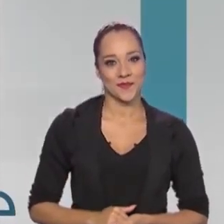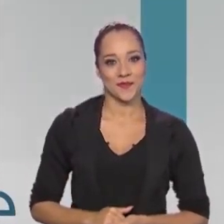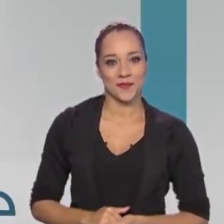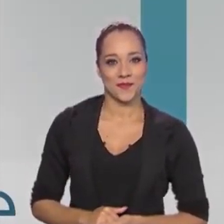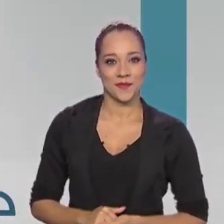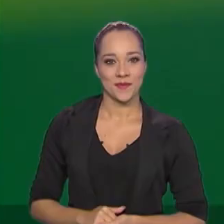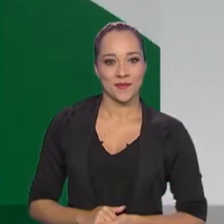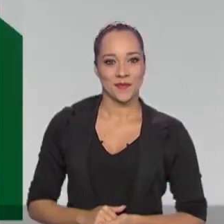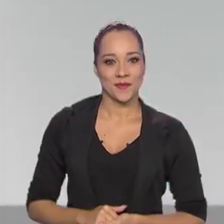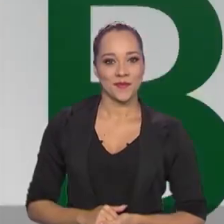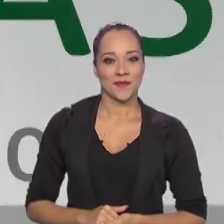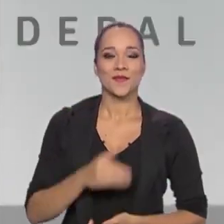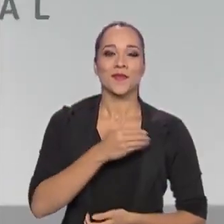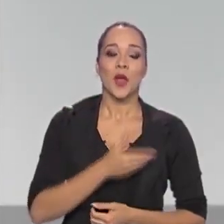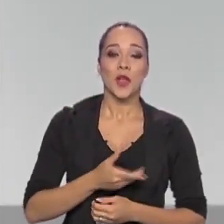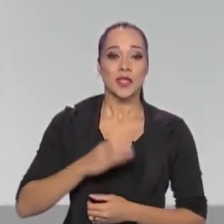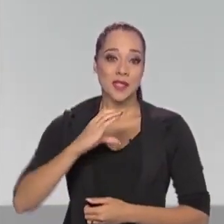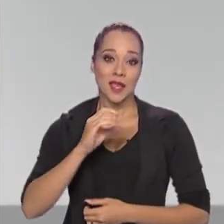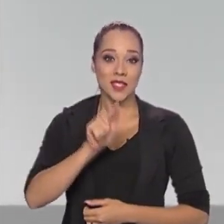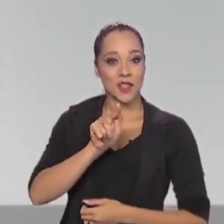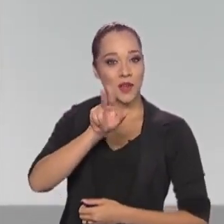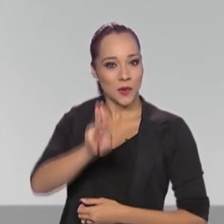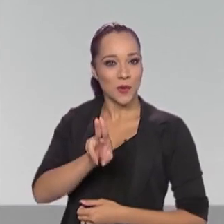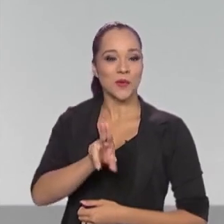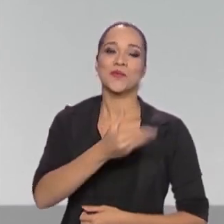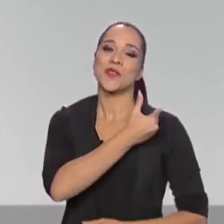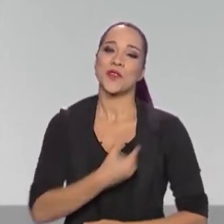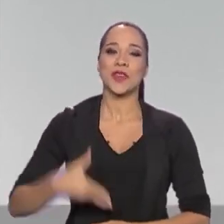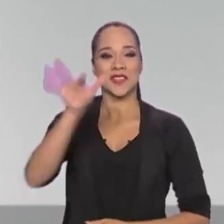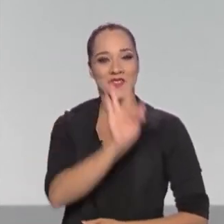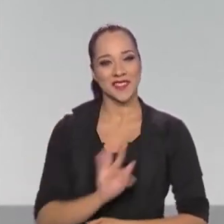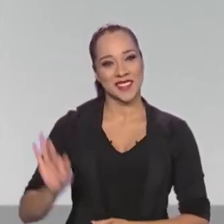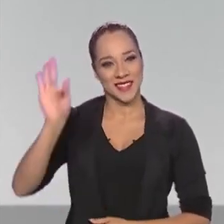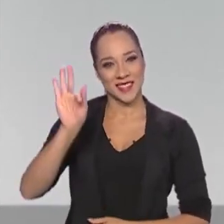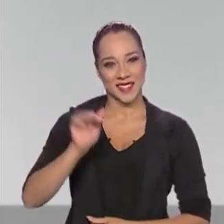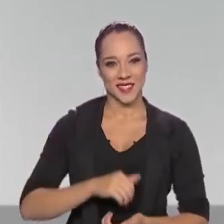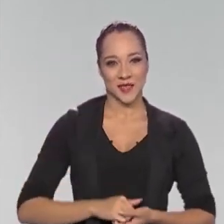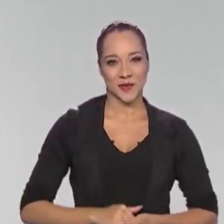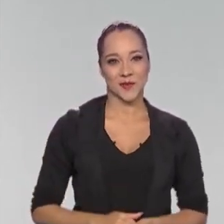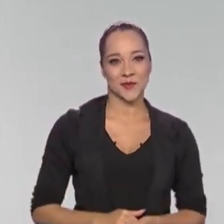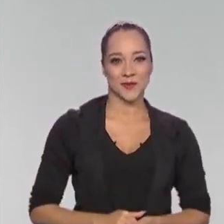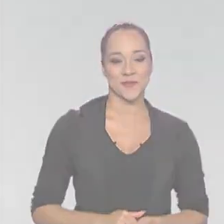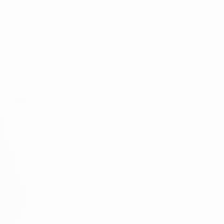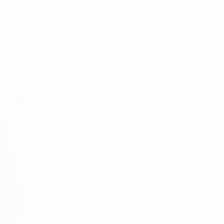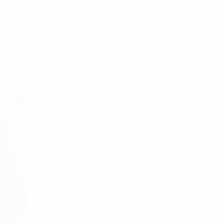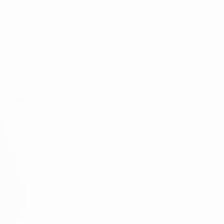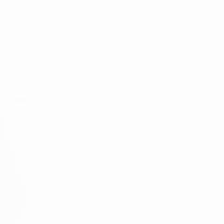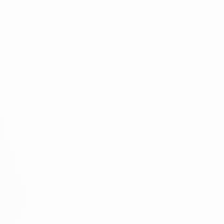gov.br/CGU/integridade. Controladoria Geral da União, Governo Federal.